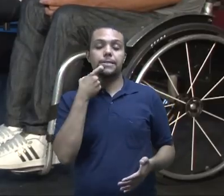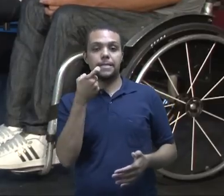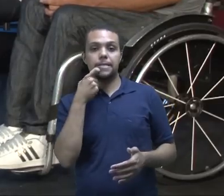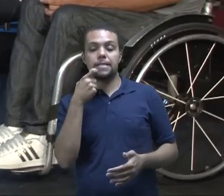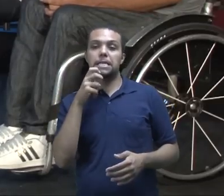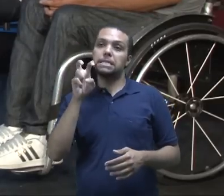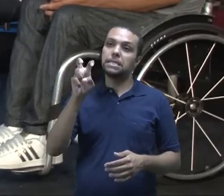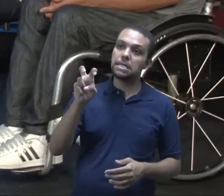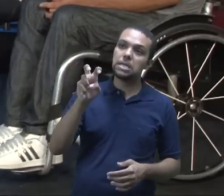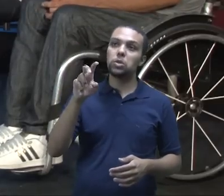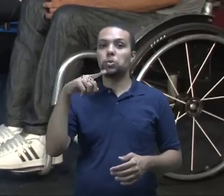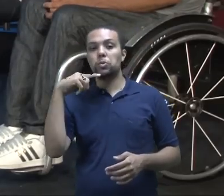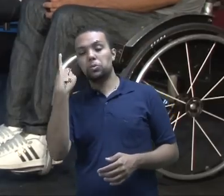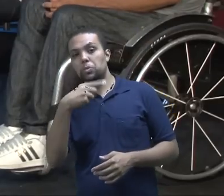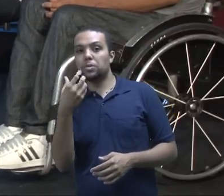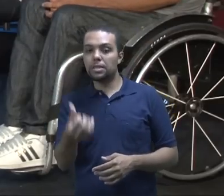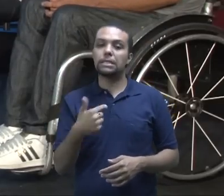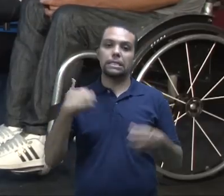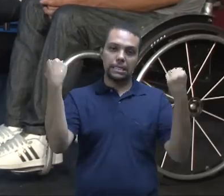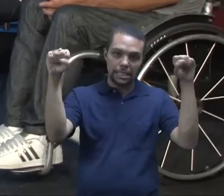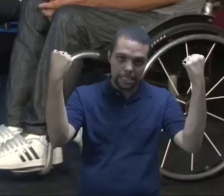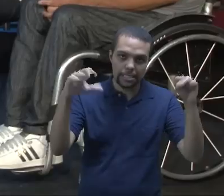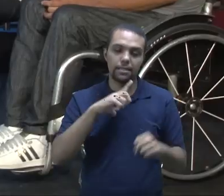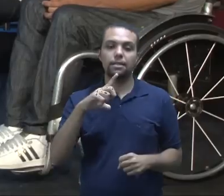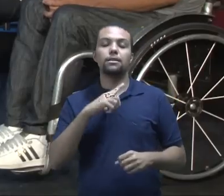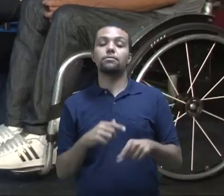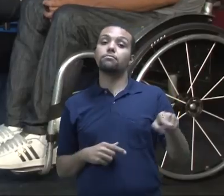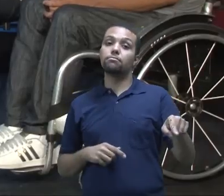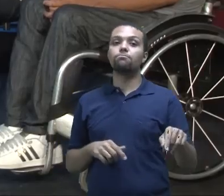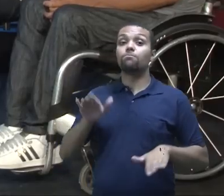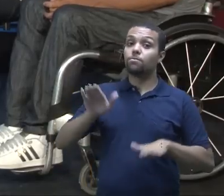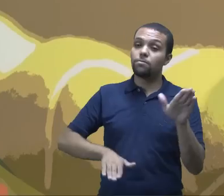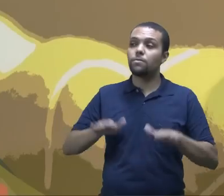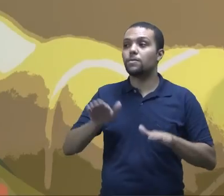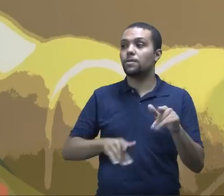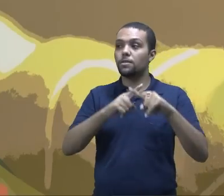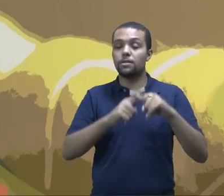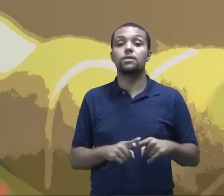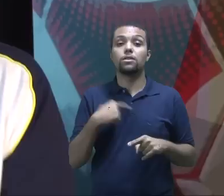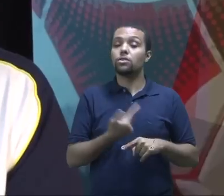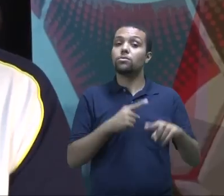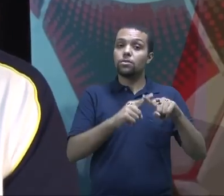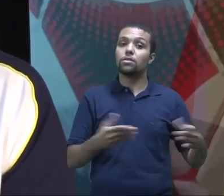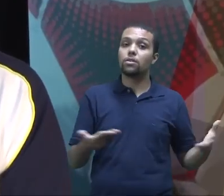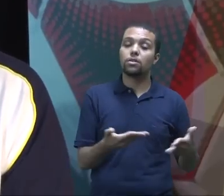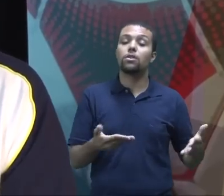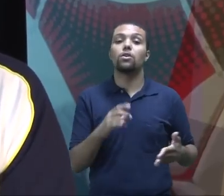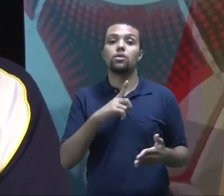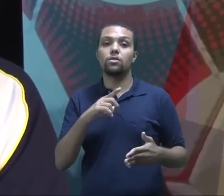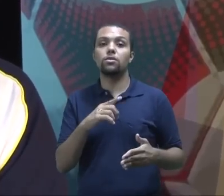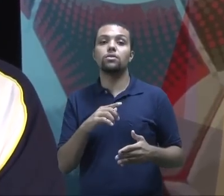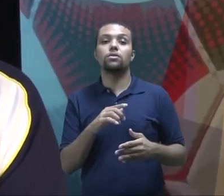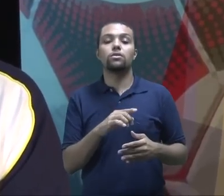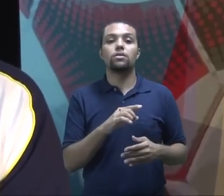segunda a sexta, de 5 a 6 horas, todos os dias. Tem musculação. Dependendo do campeonato. O nosso campeonato